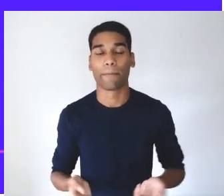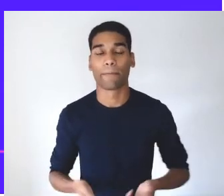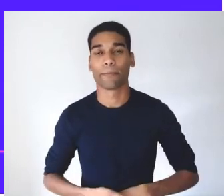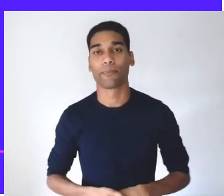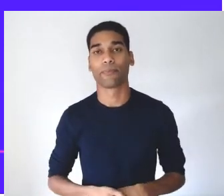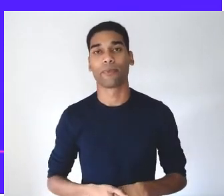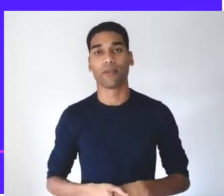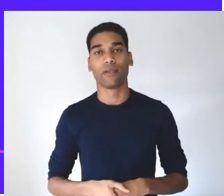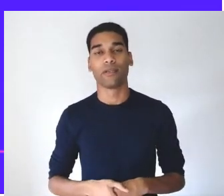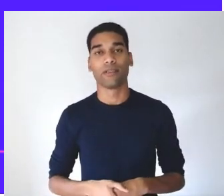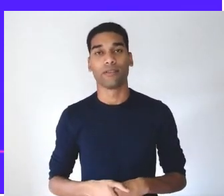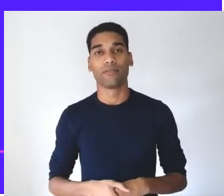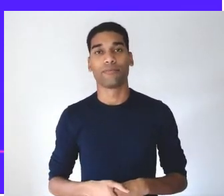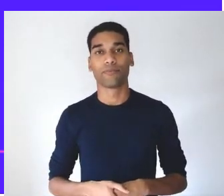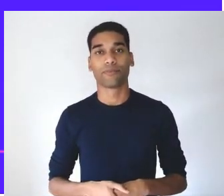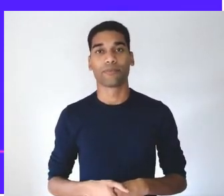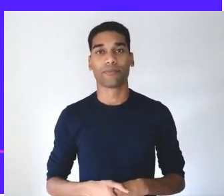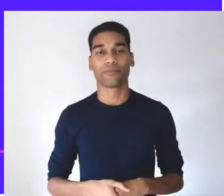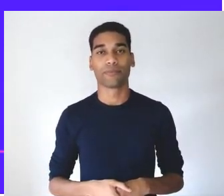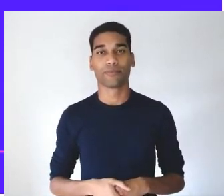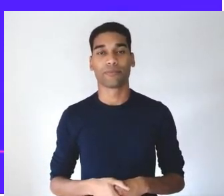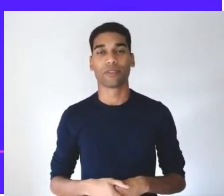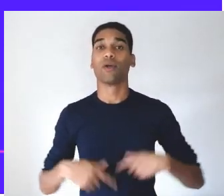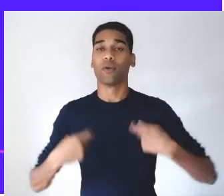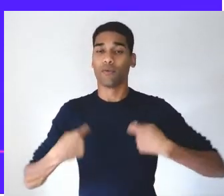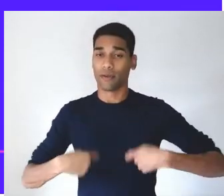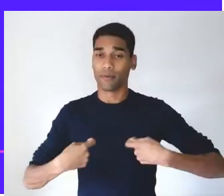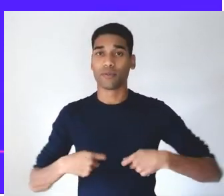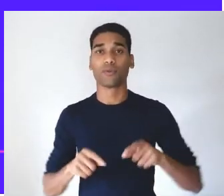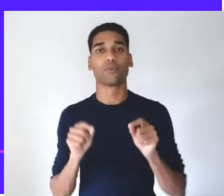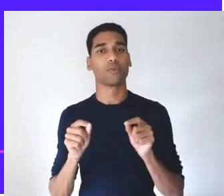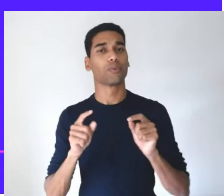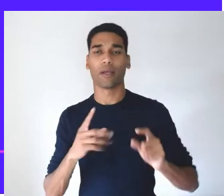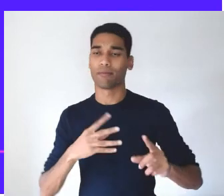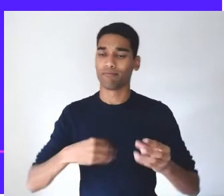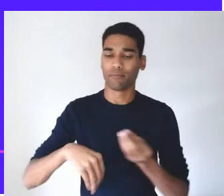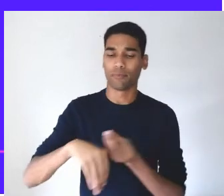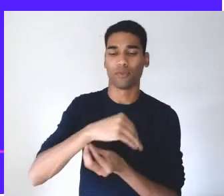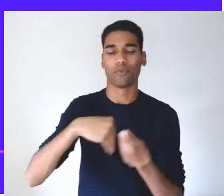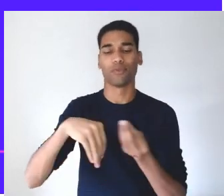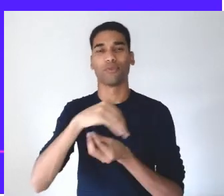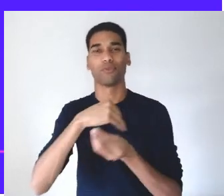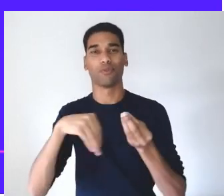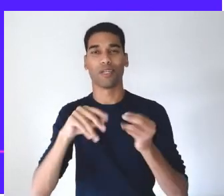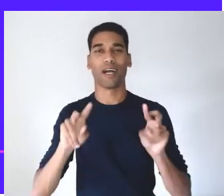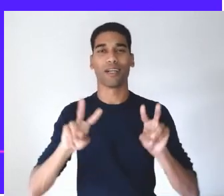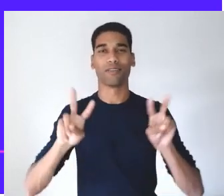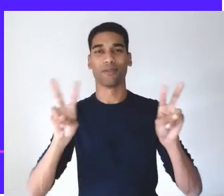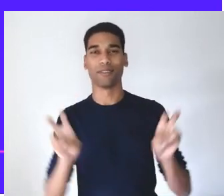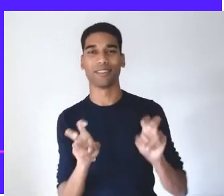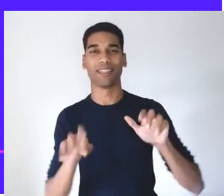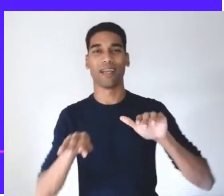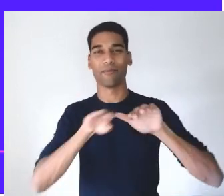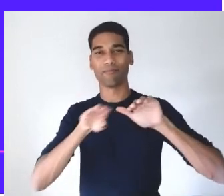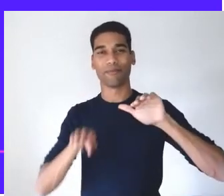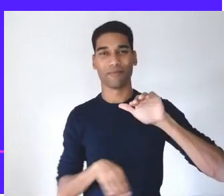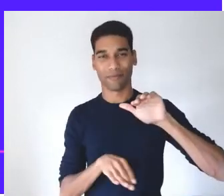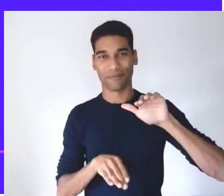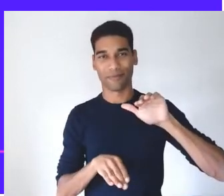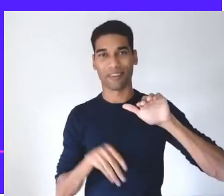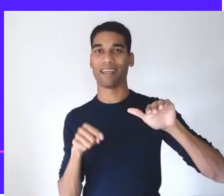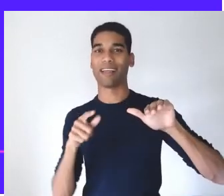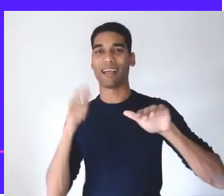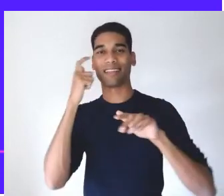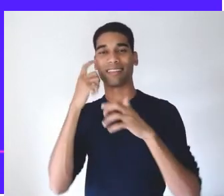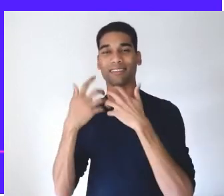envolvido, né, adicionado, misturado a essa reflexão sobre desigualdade,